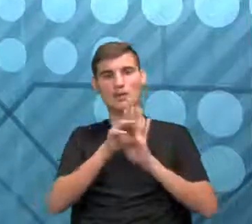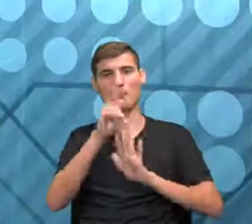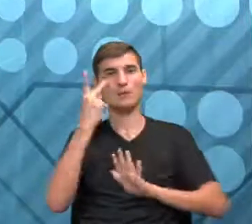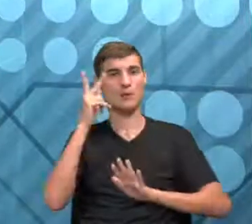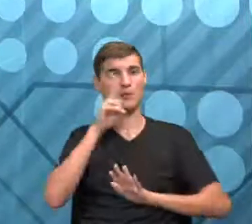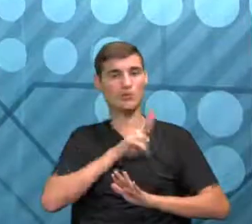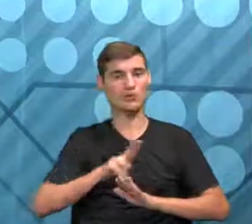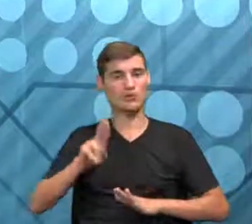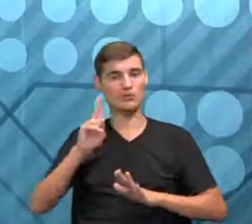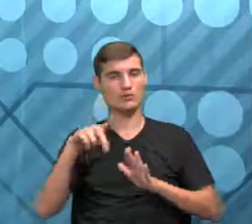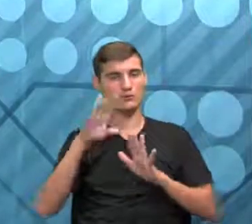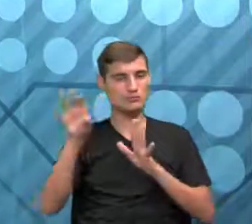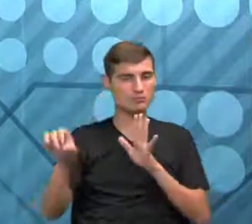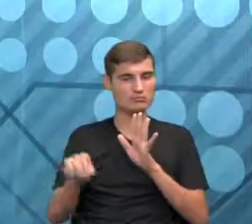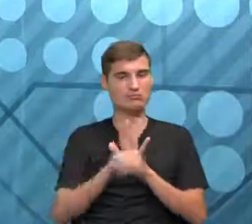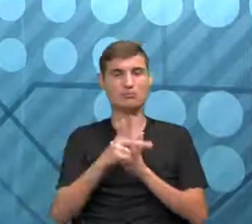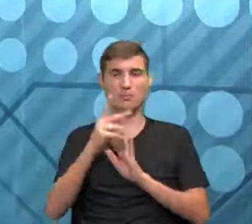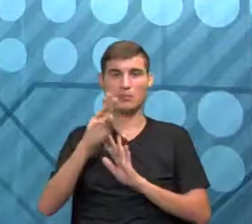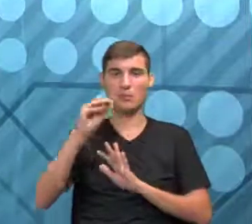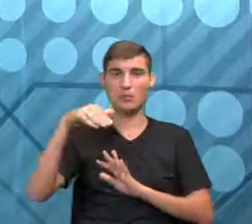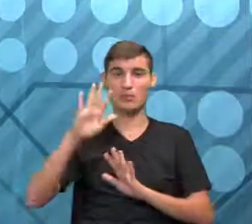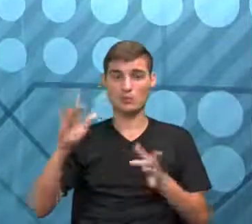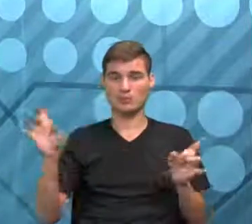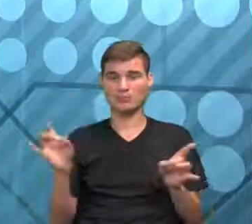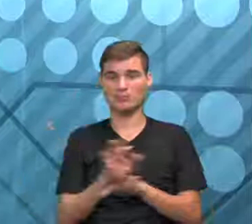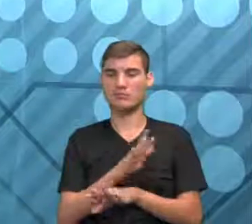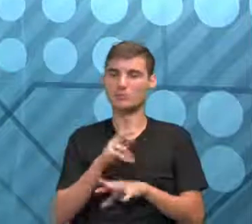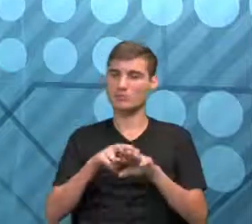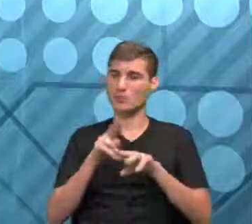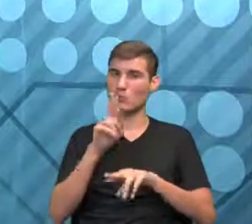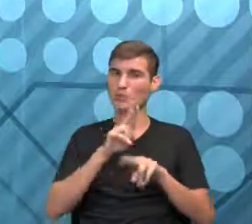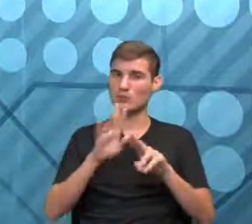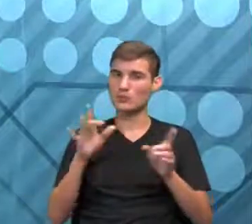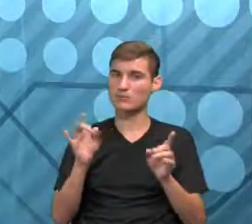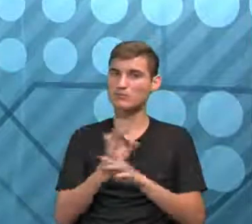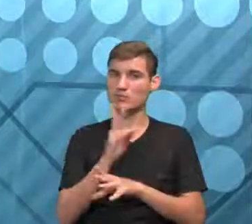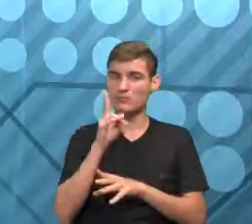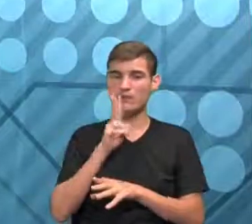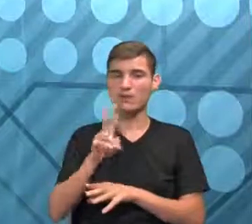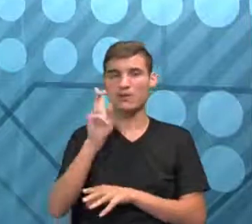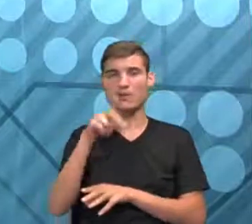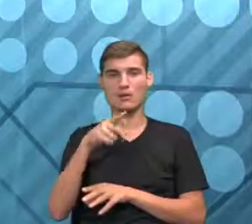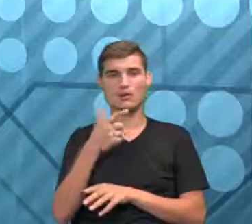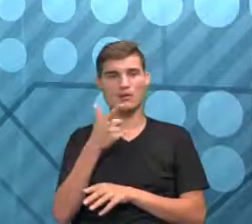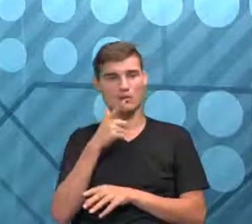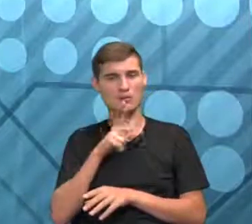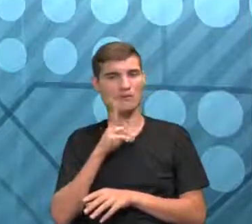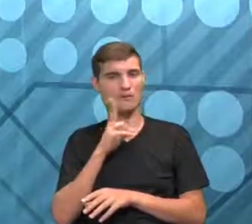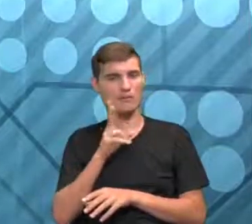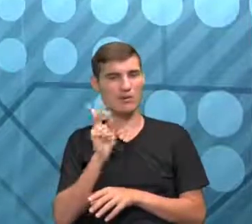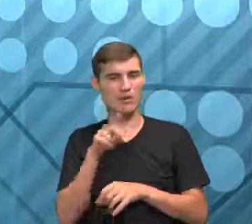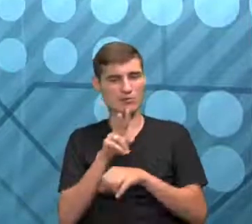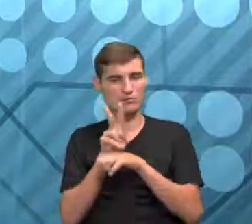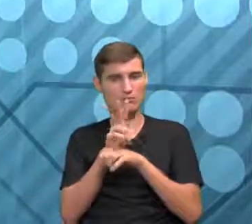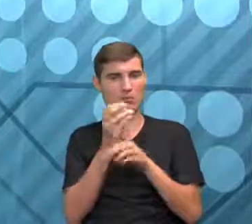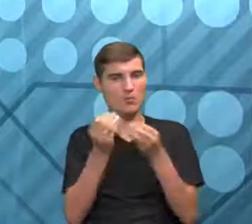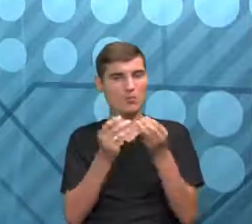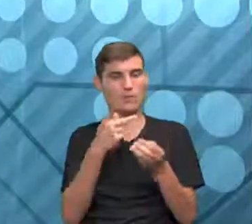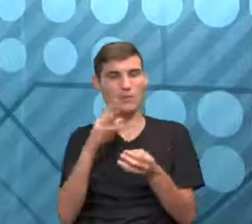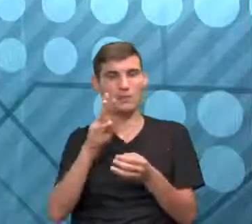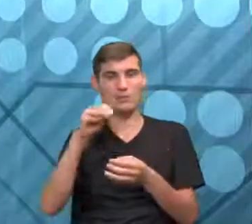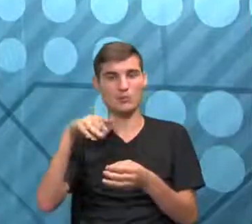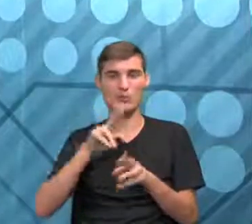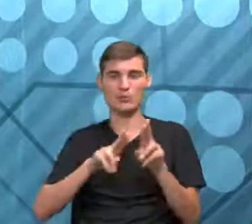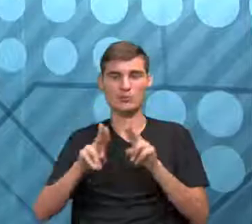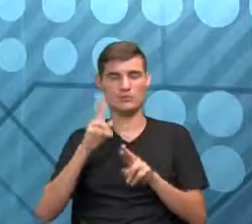fazer embarcado o PWM. Então, ele é muito utilizado mesmo. Vale a pena ter um cuidado especial aqui com essa modulação por largura